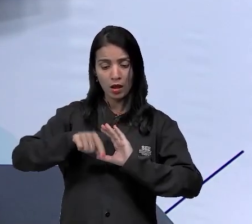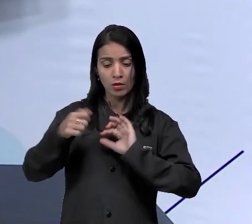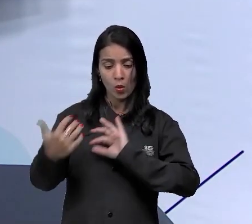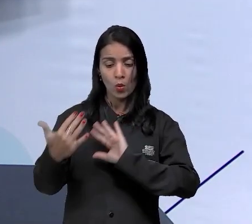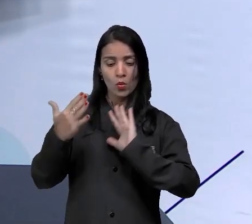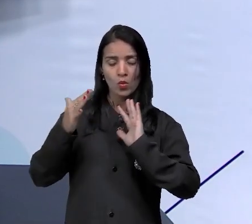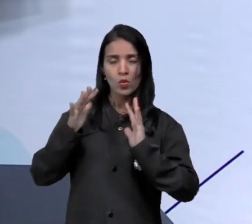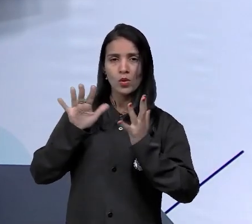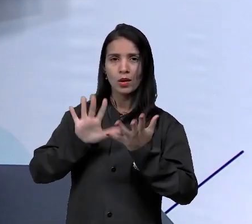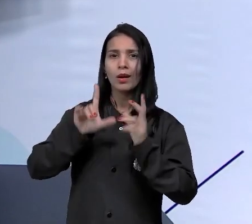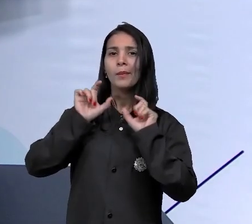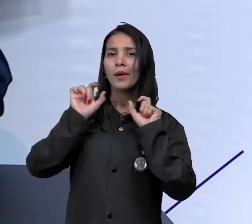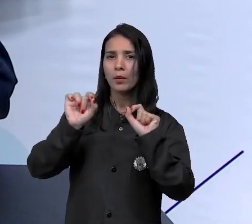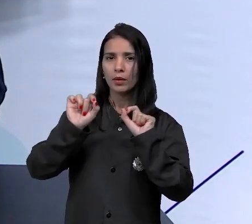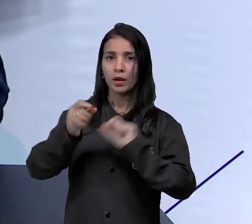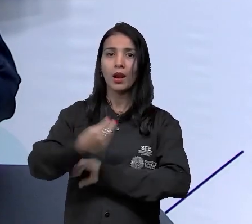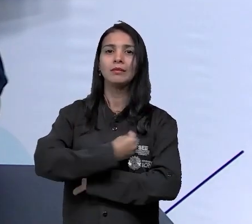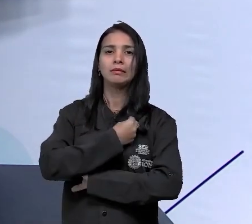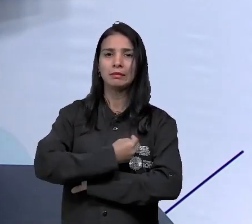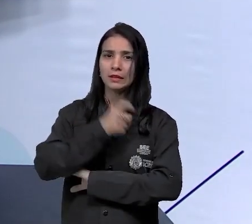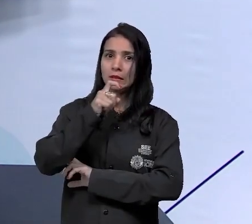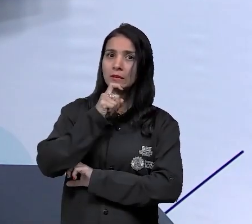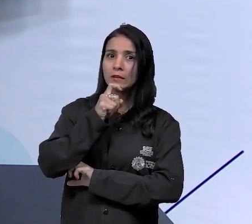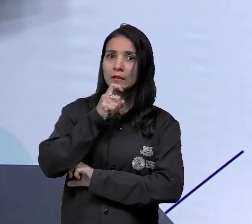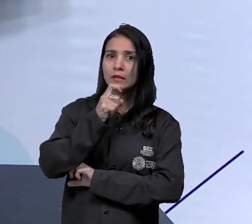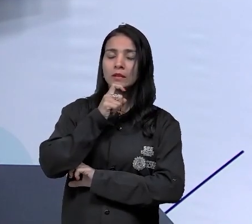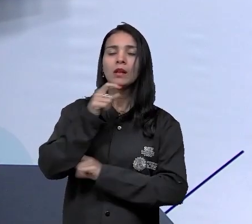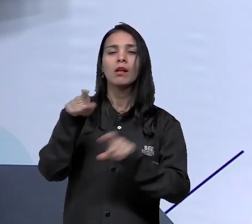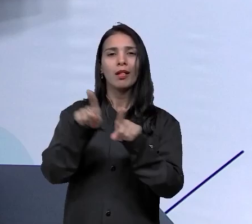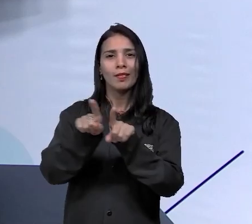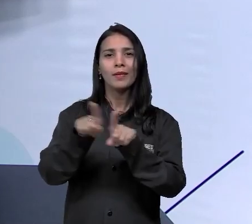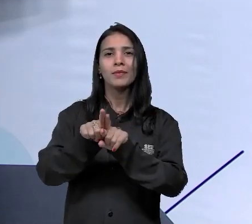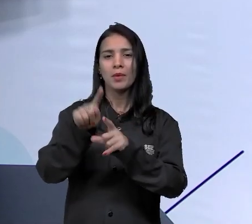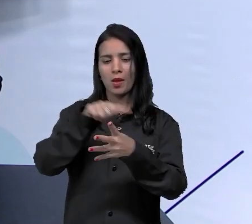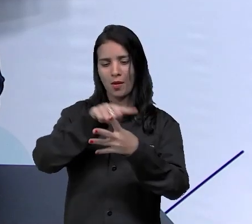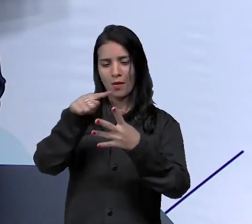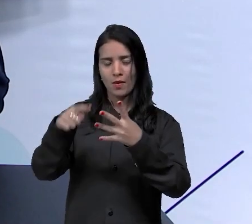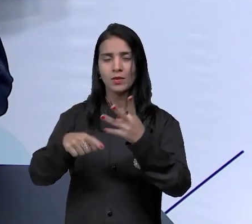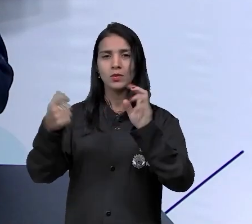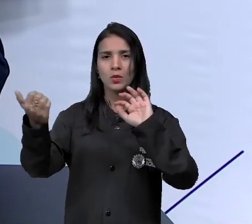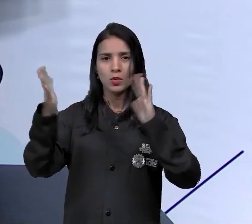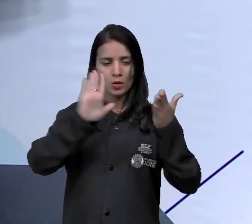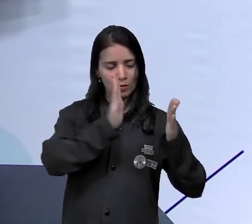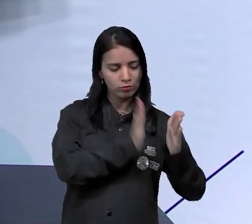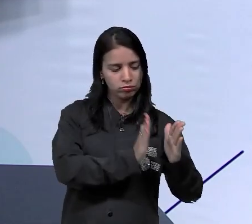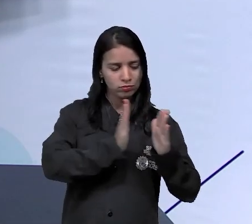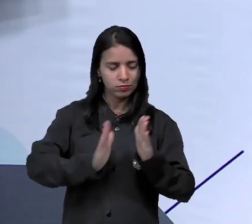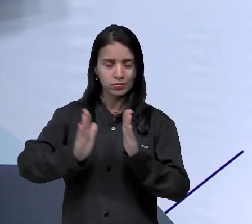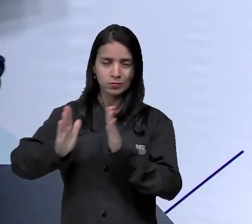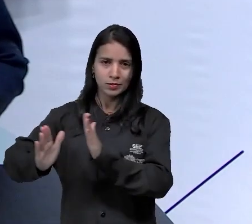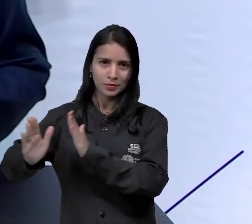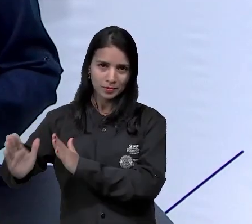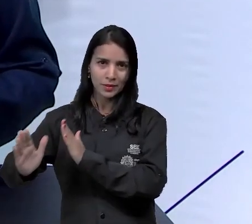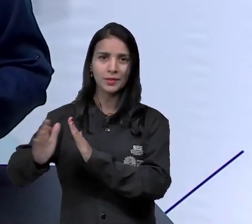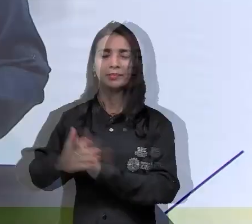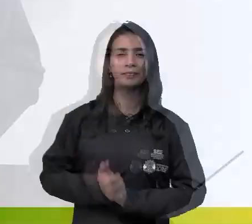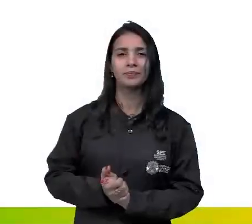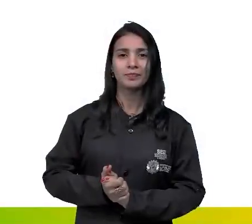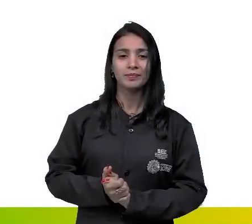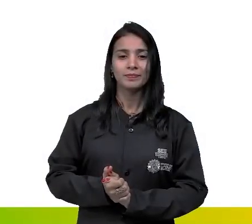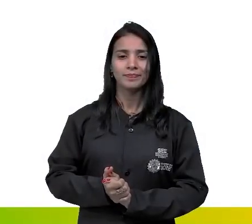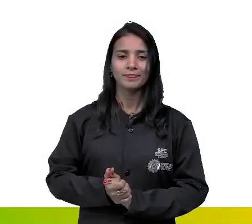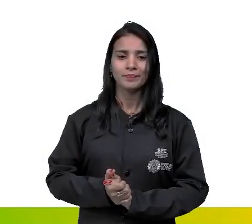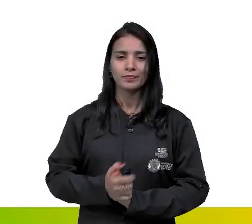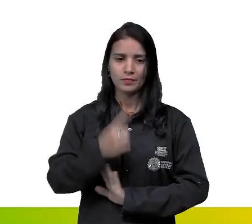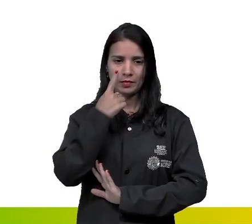a presença aí do frio e das 4 estações do ano bem definidas, certo? Vamos então observar